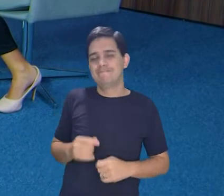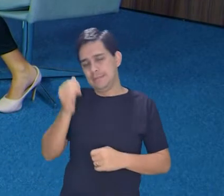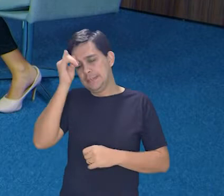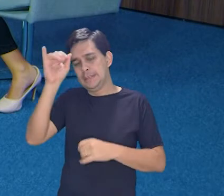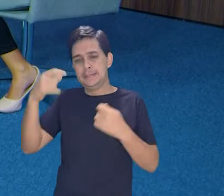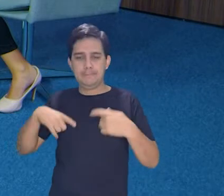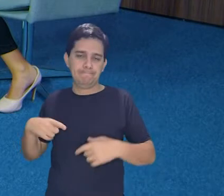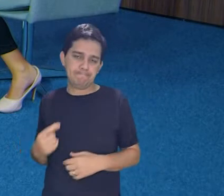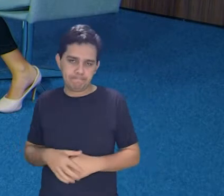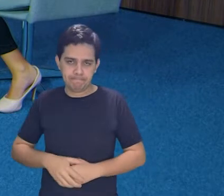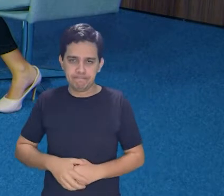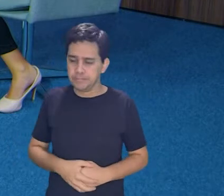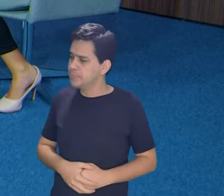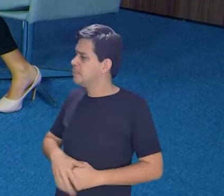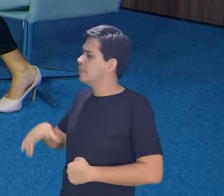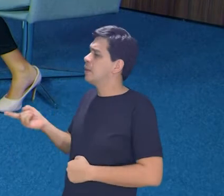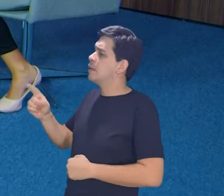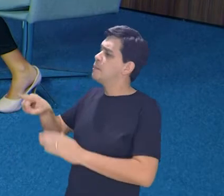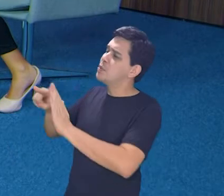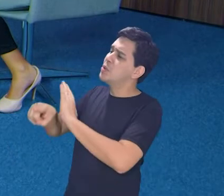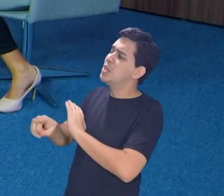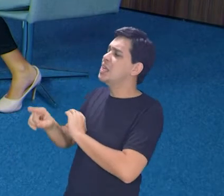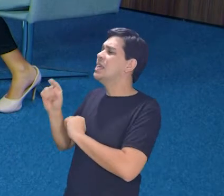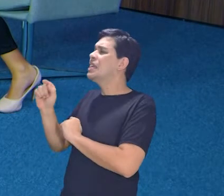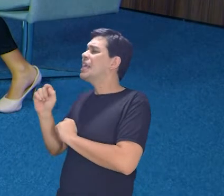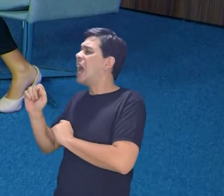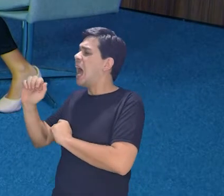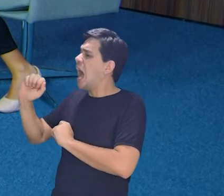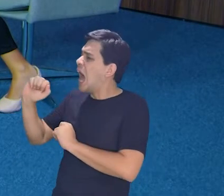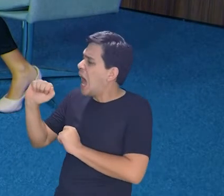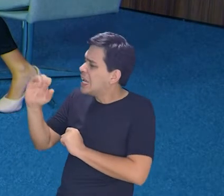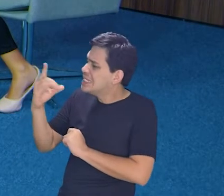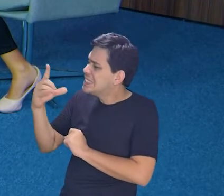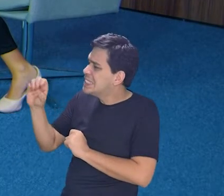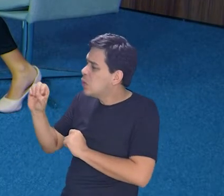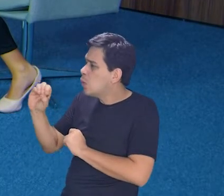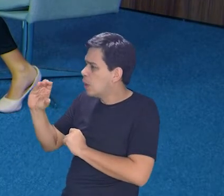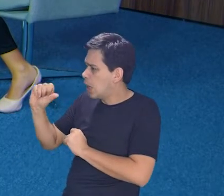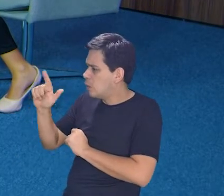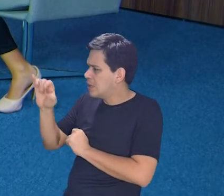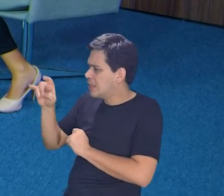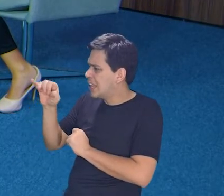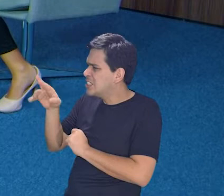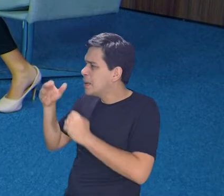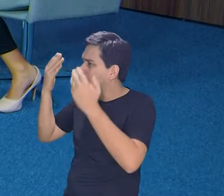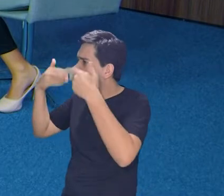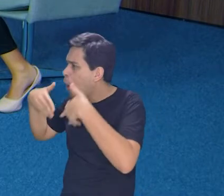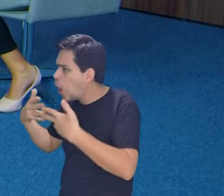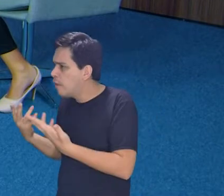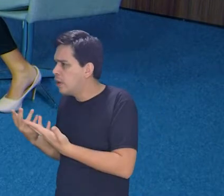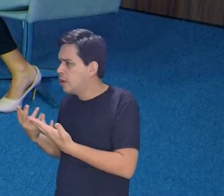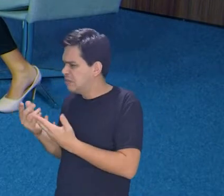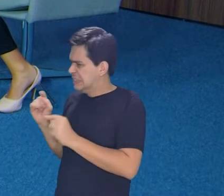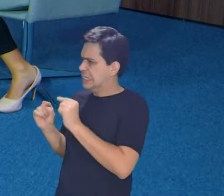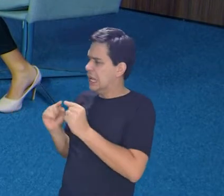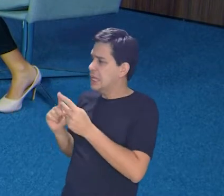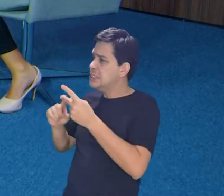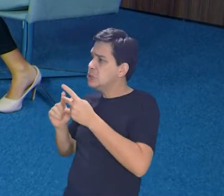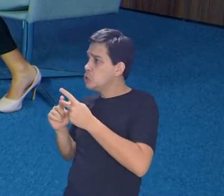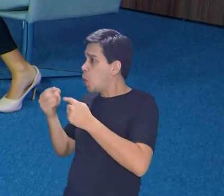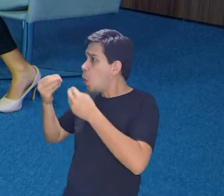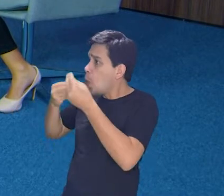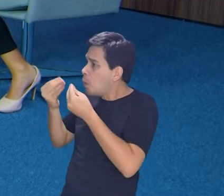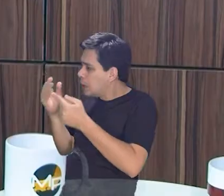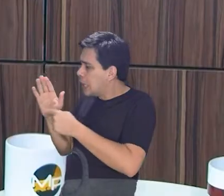cautelar de produção antecipada de prova e como que ela pode ajudar nesse processo de evitar a revitimização das crianças